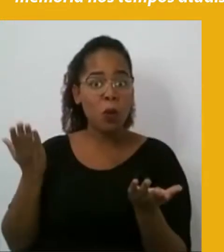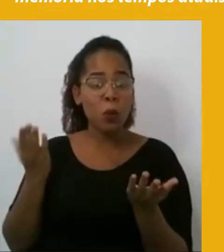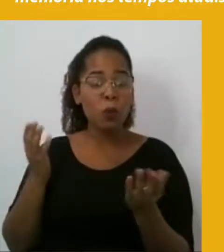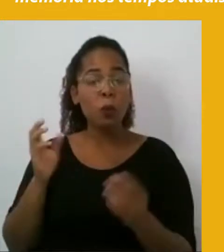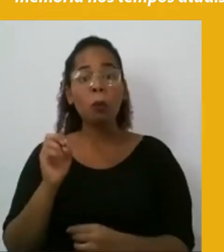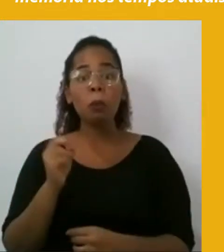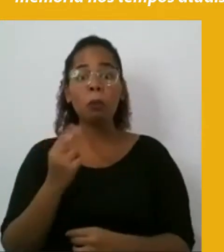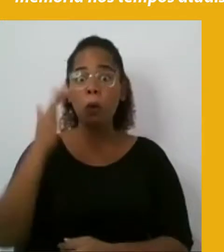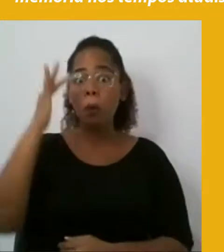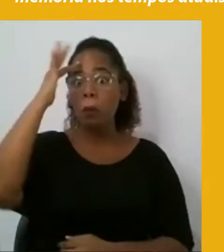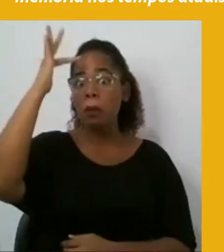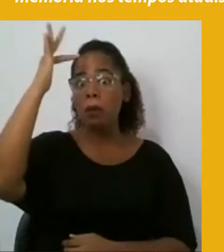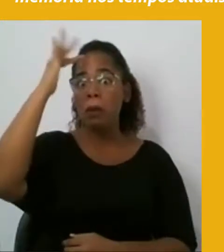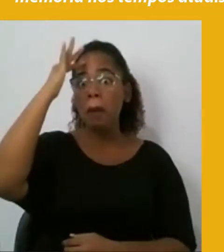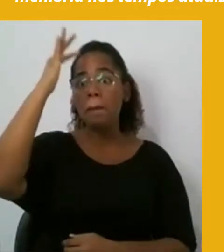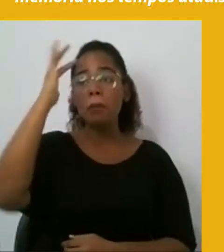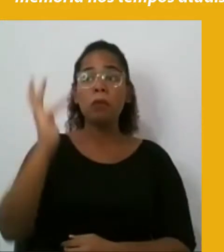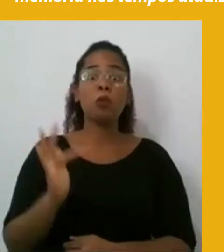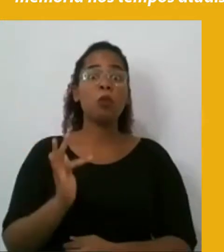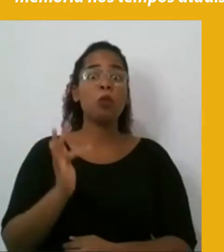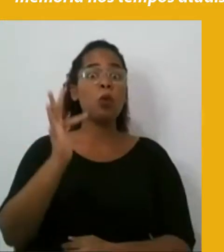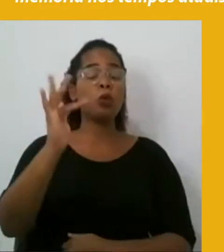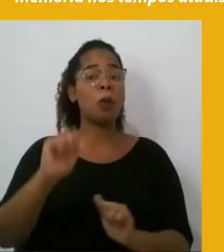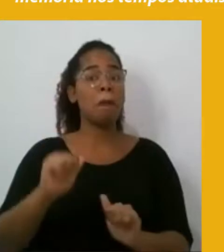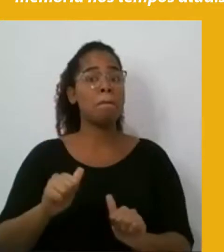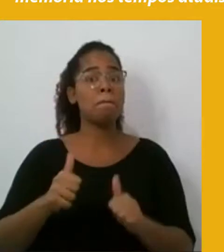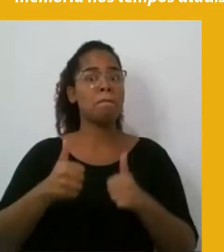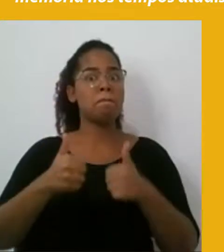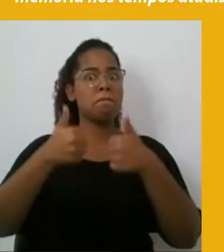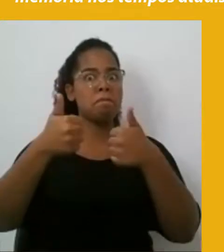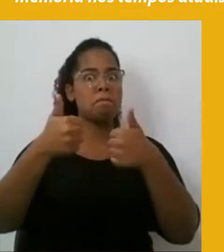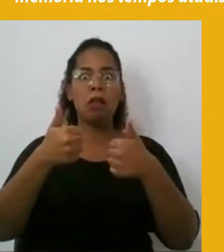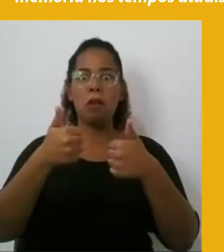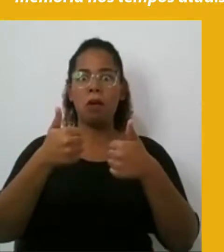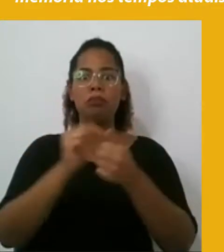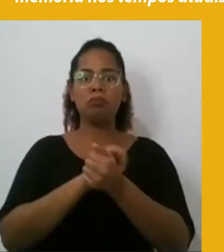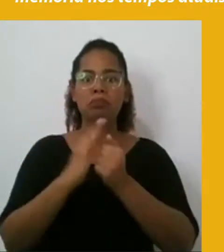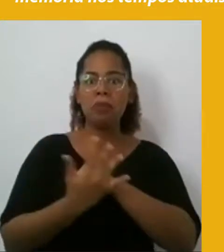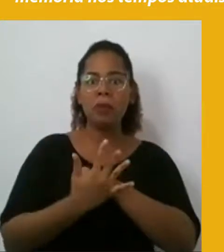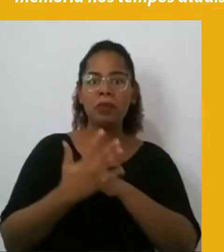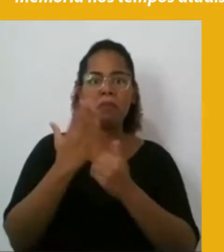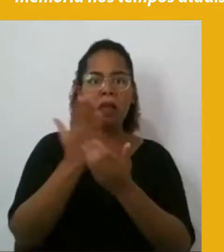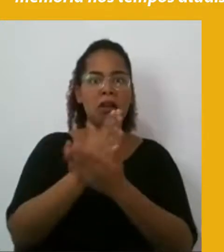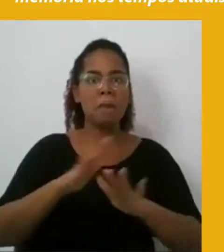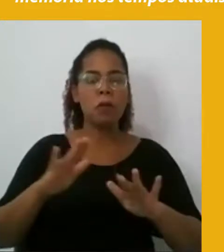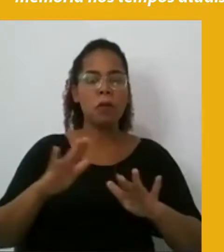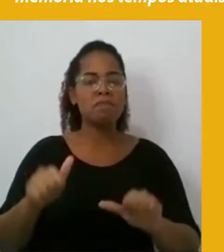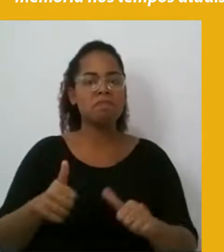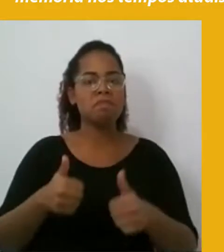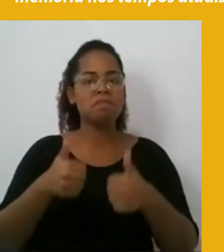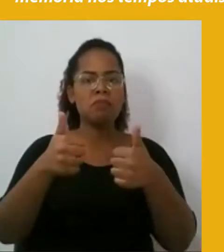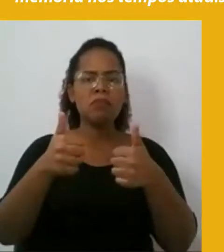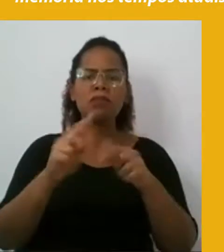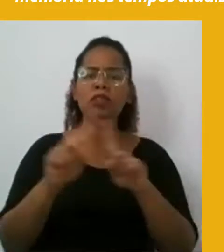melhor pós-pandemia? O que ficou de 1918? O que ficará de